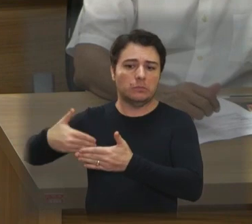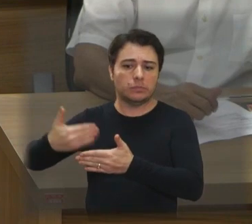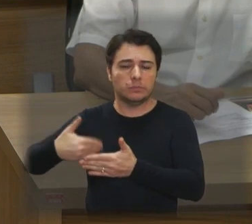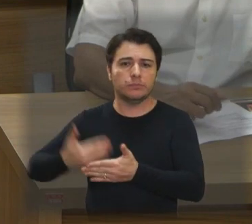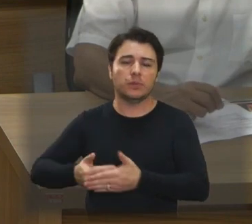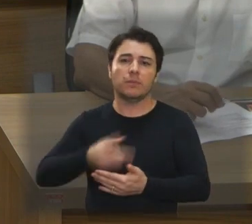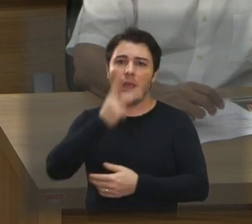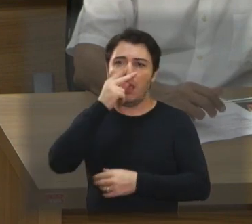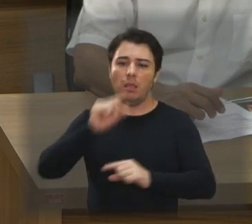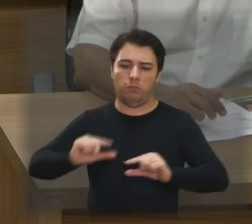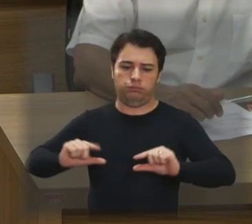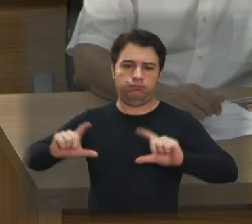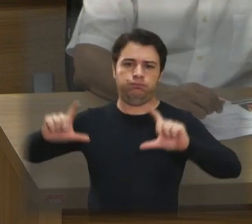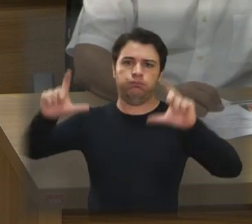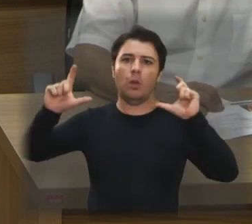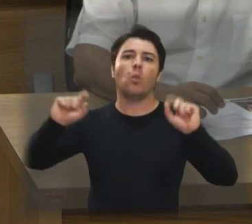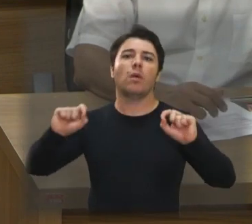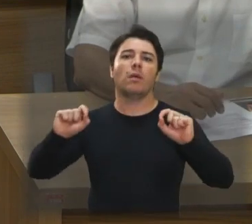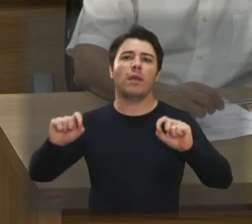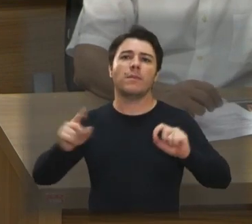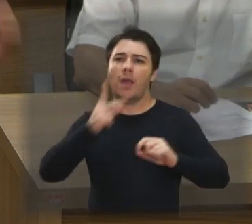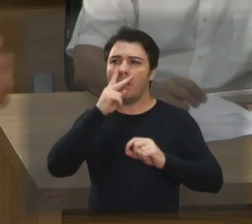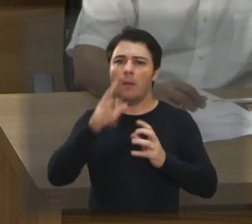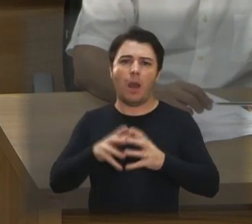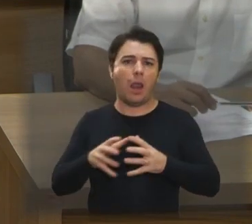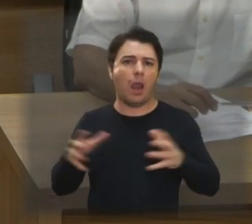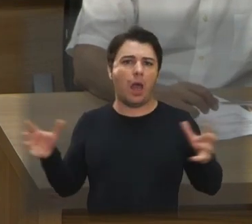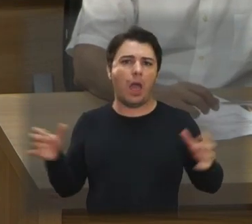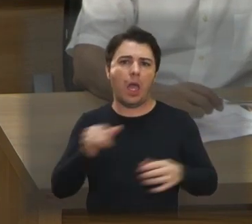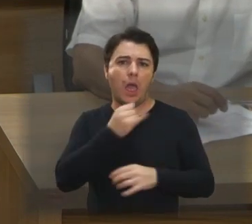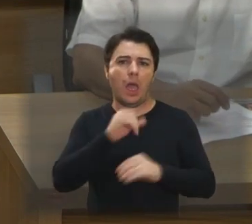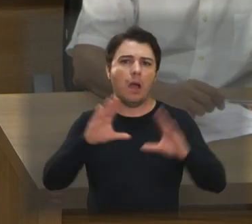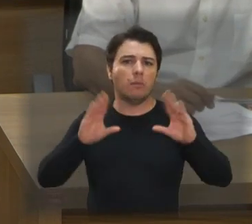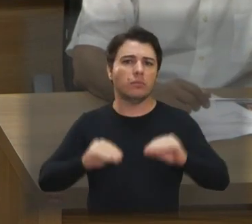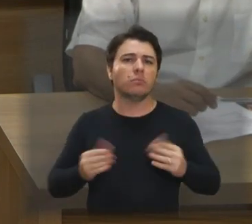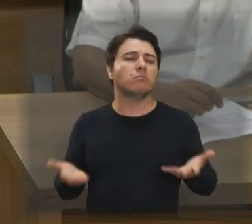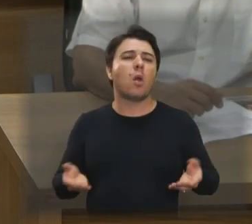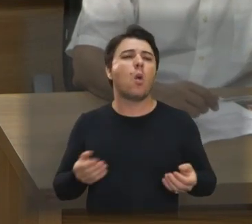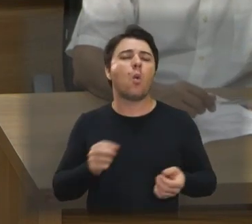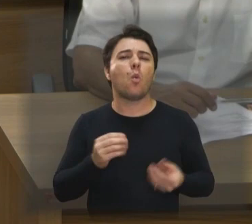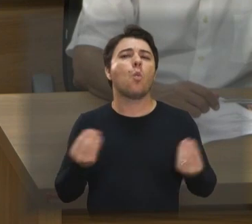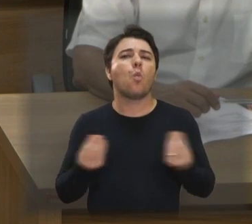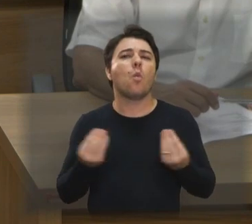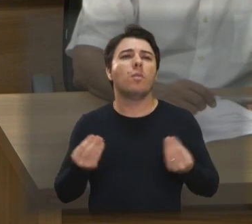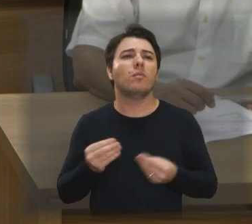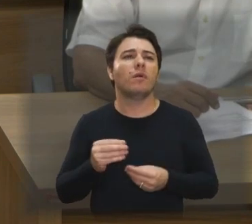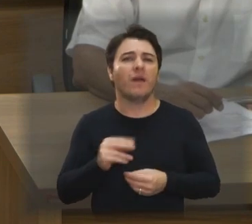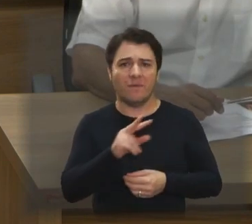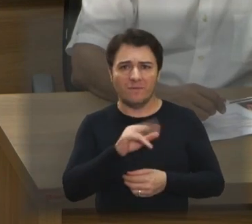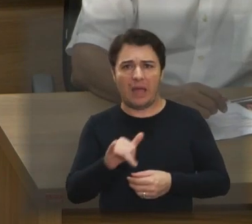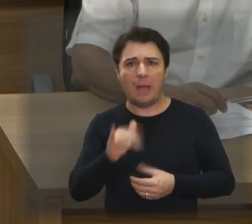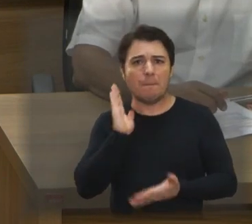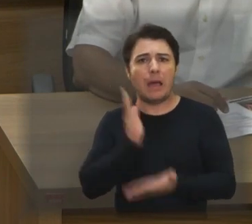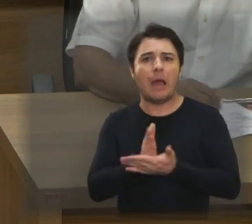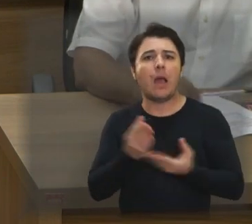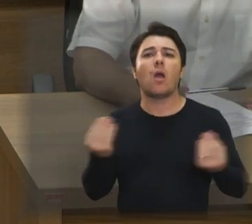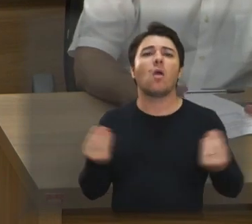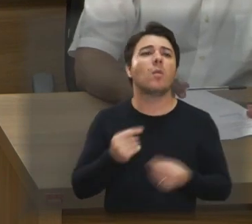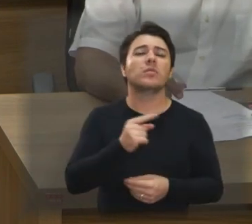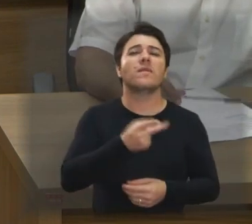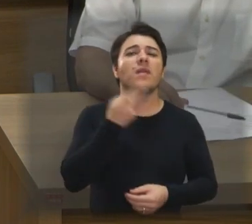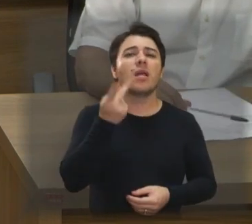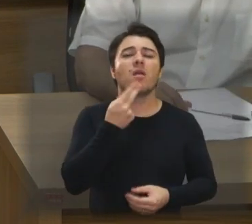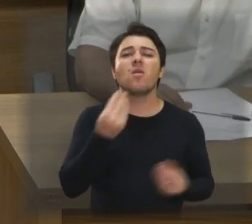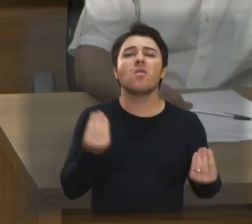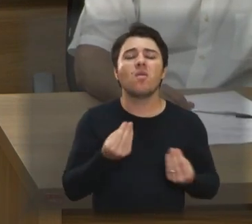de aumentar e isso está crescendo vai continuar crescendo ou Existe alguma ponto que isso vai parar o que